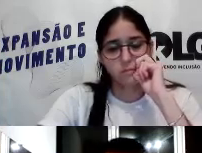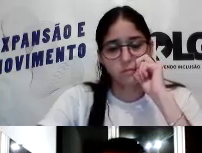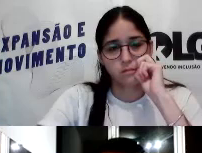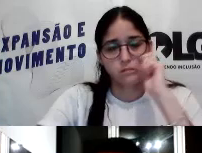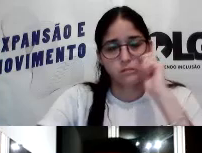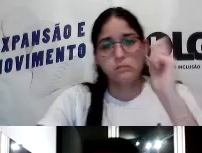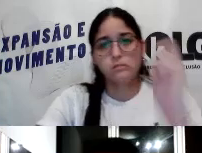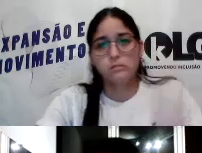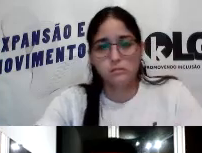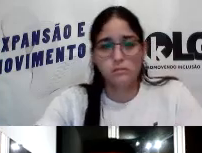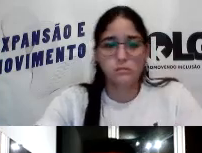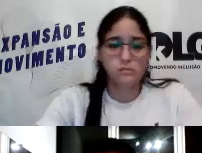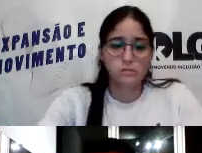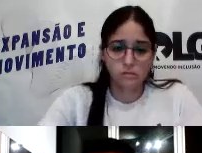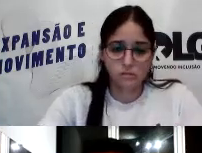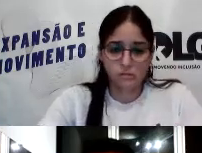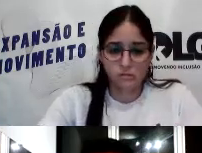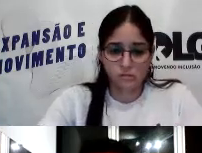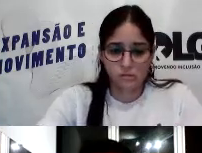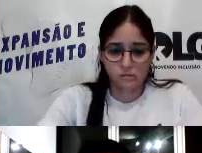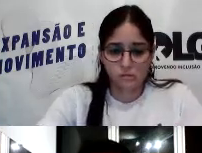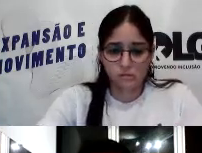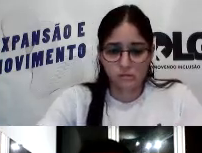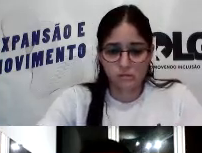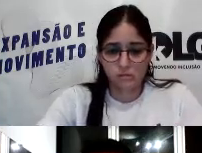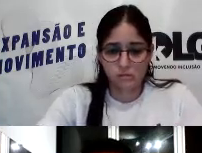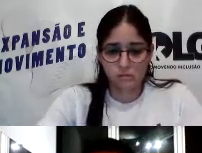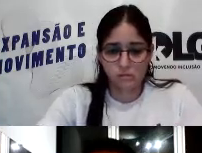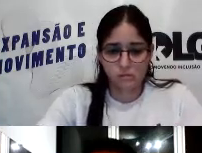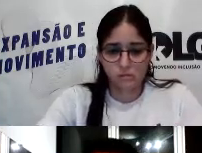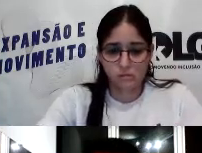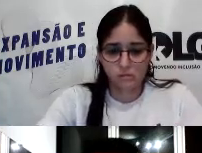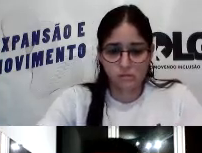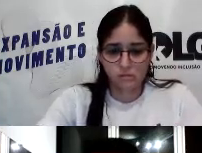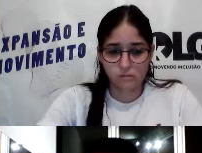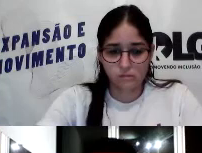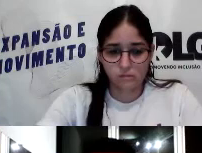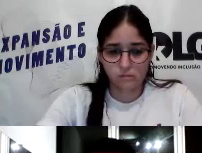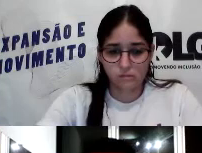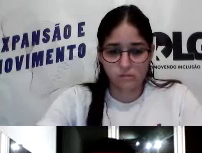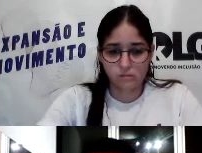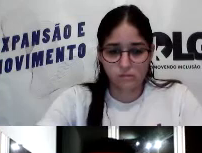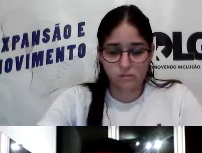que discutir a deficiência. A deficiência, quando a gente pensa que 1 bilhão de pessoas,